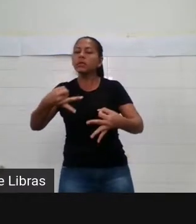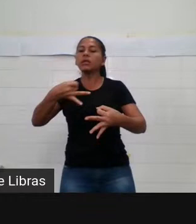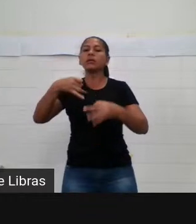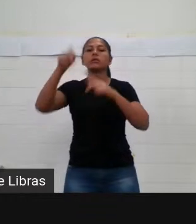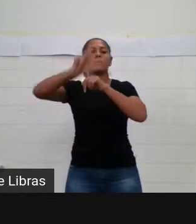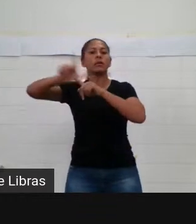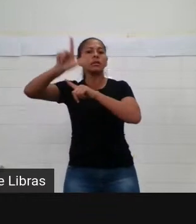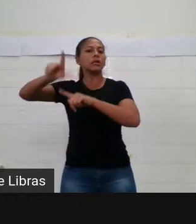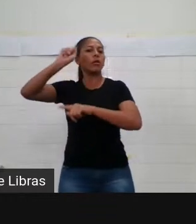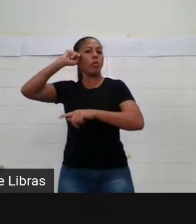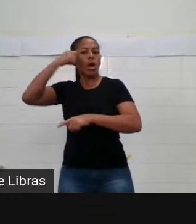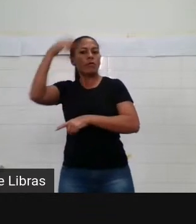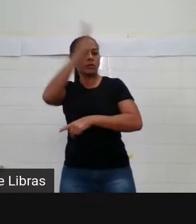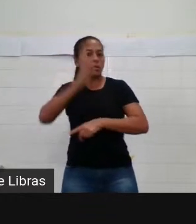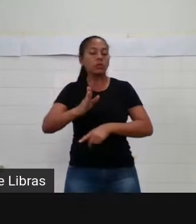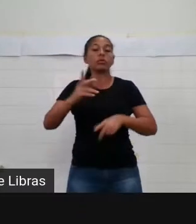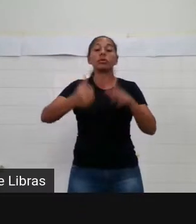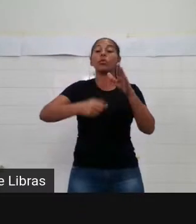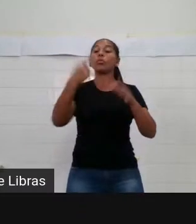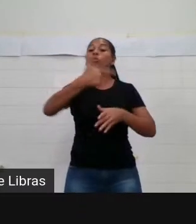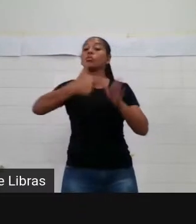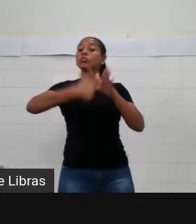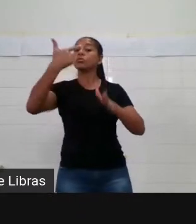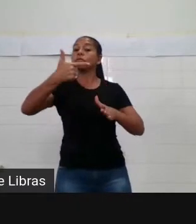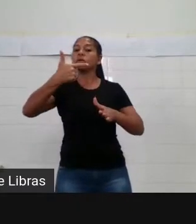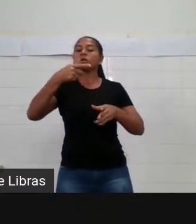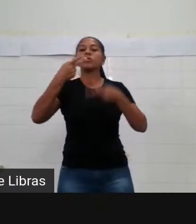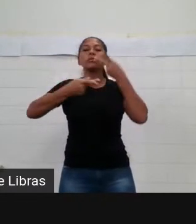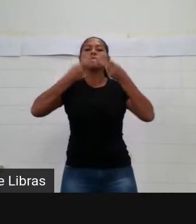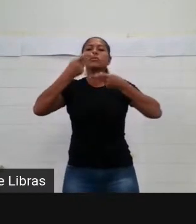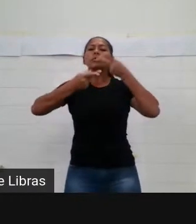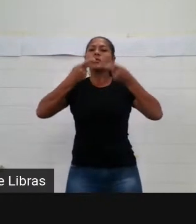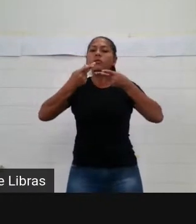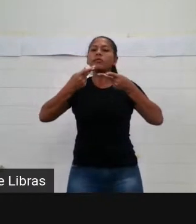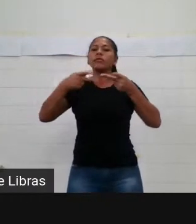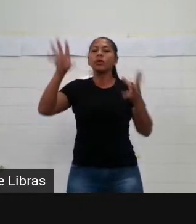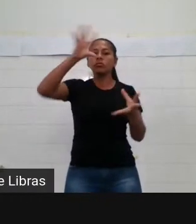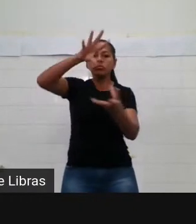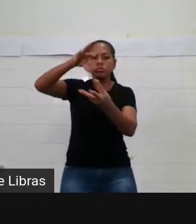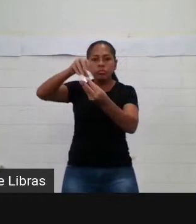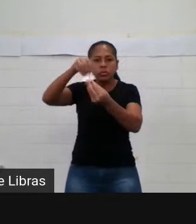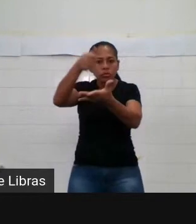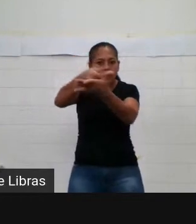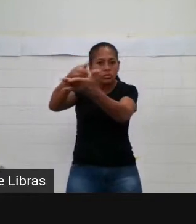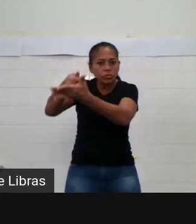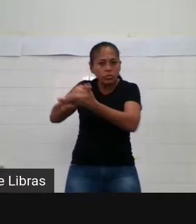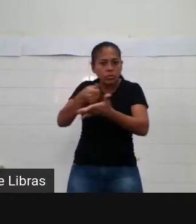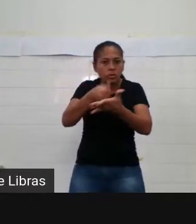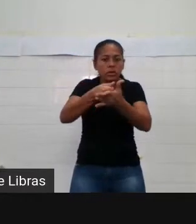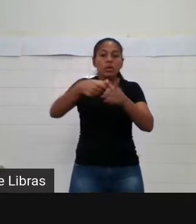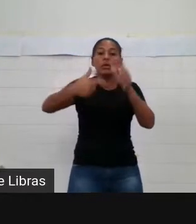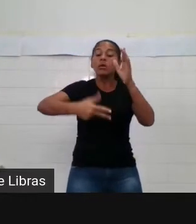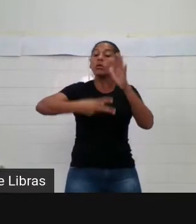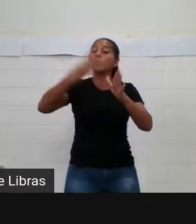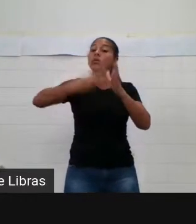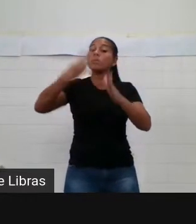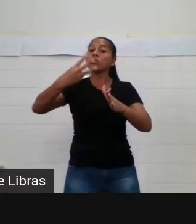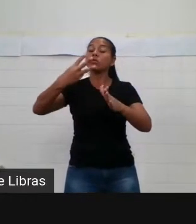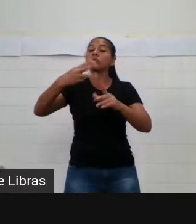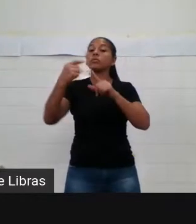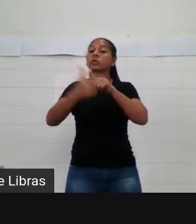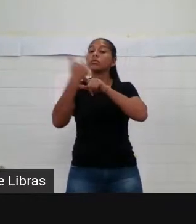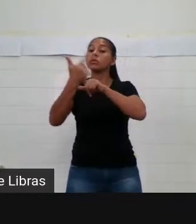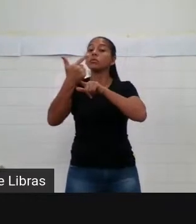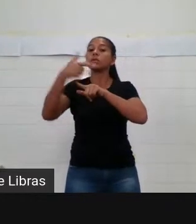O segundo volume diz respeito à consolidação da literatura afro-brasileira. E o terceiro volume diz respeito a publicações que são